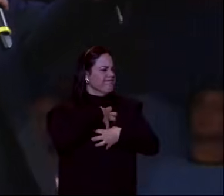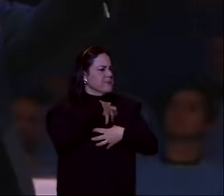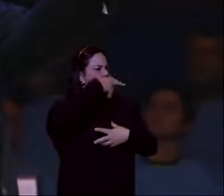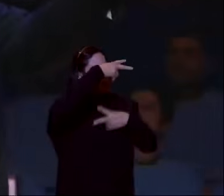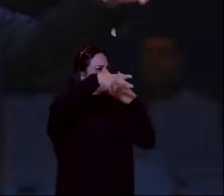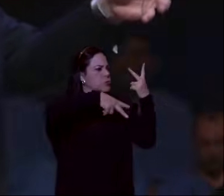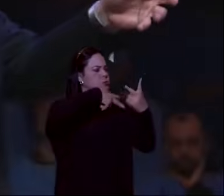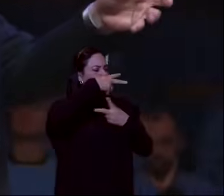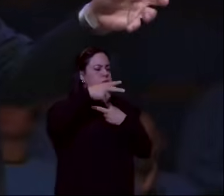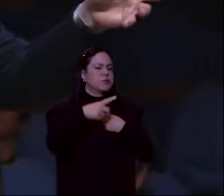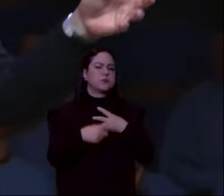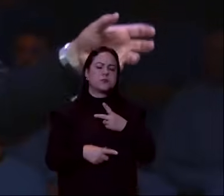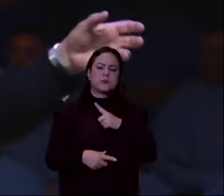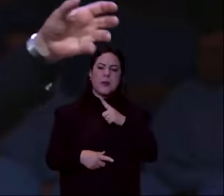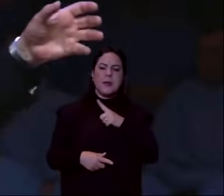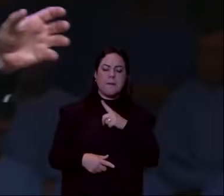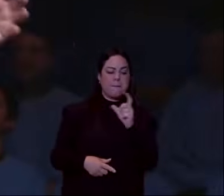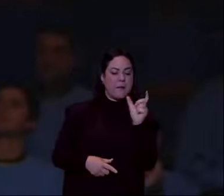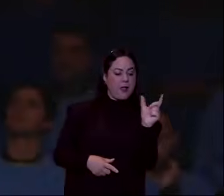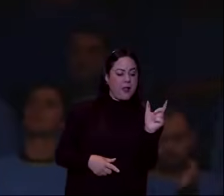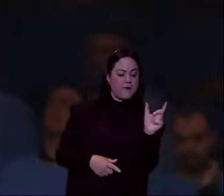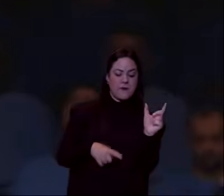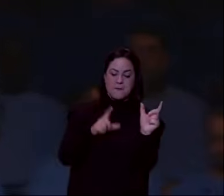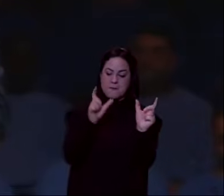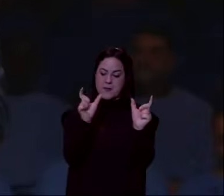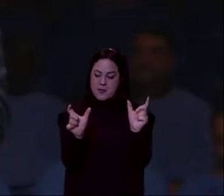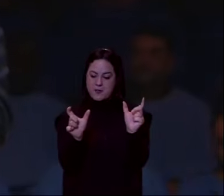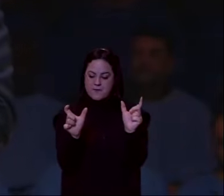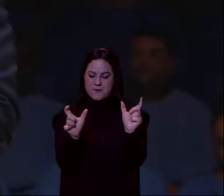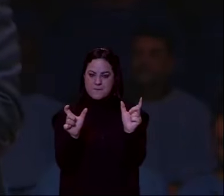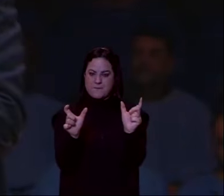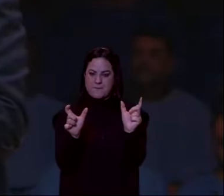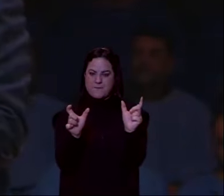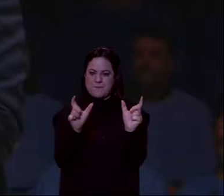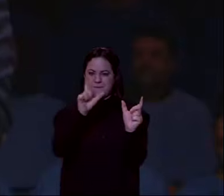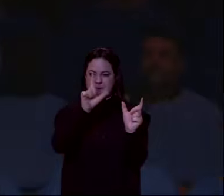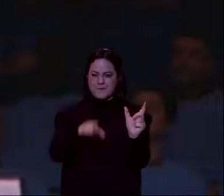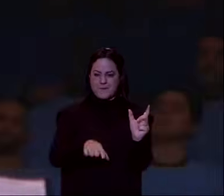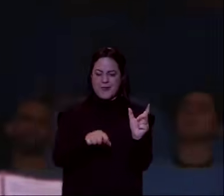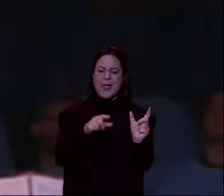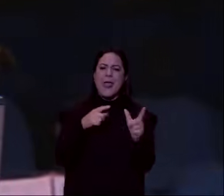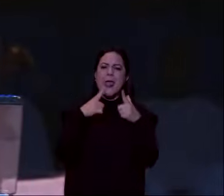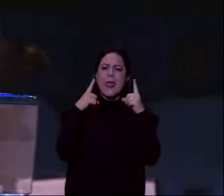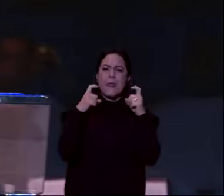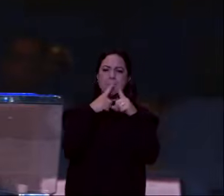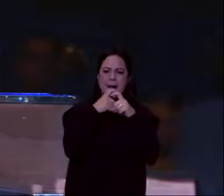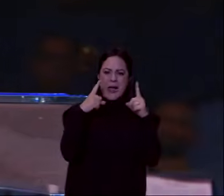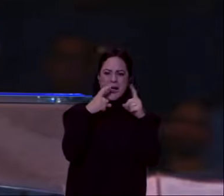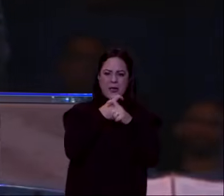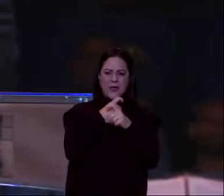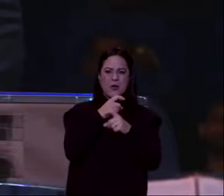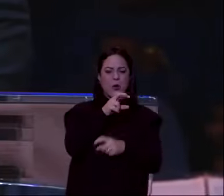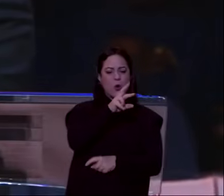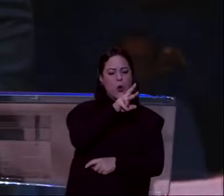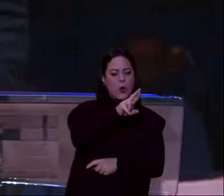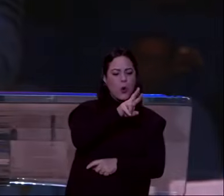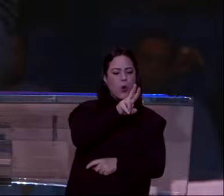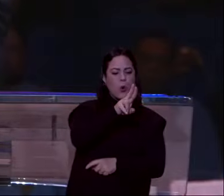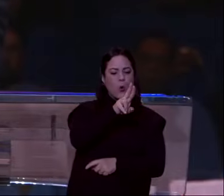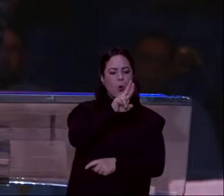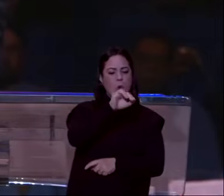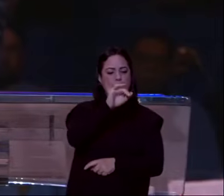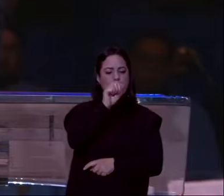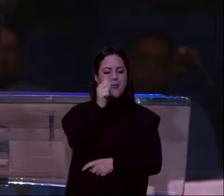as duas palavrinhas que representam espírito. A palavra hebraica para espírito é ruia, que quer